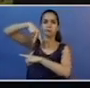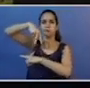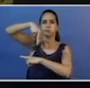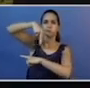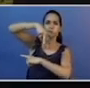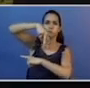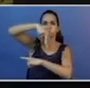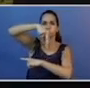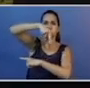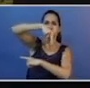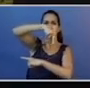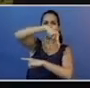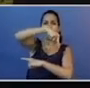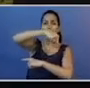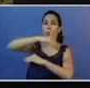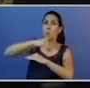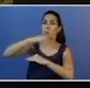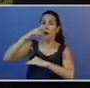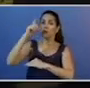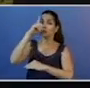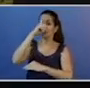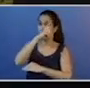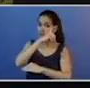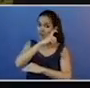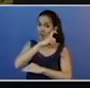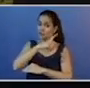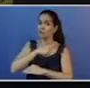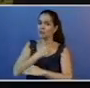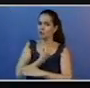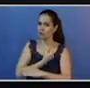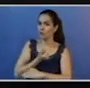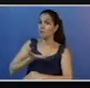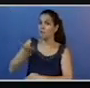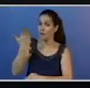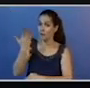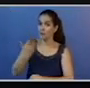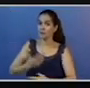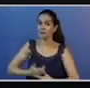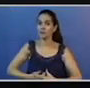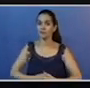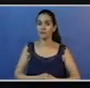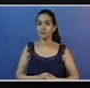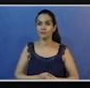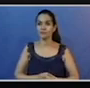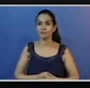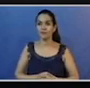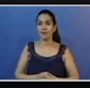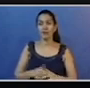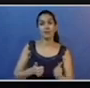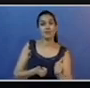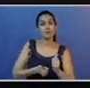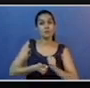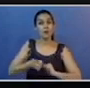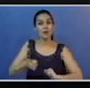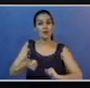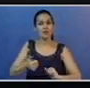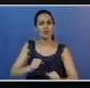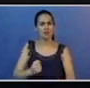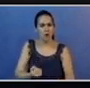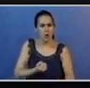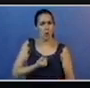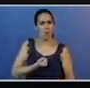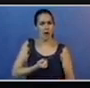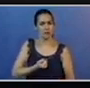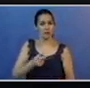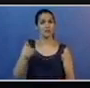mais difíceis, né, com grau de dificuldade maior também para conseguir a determinada nota. E os esportes de combate, que são também chamados esportes